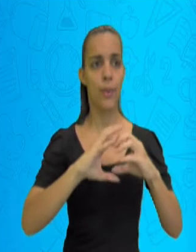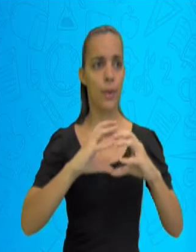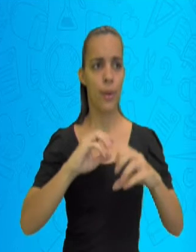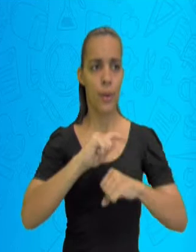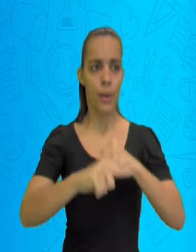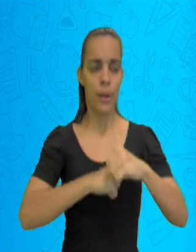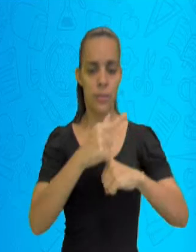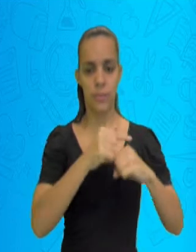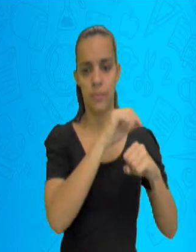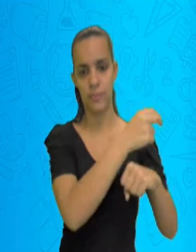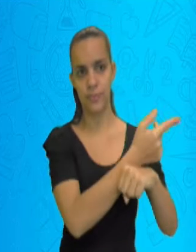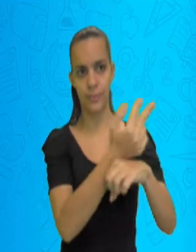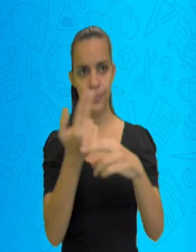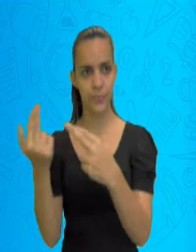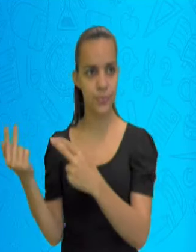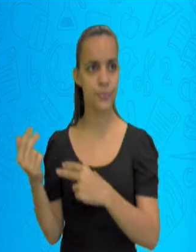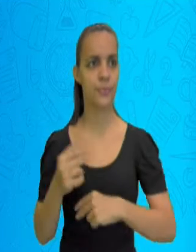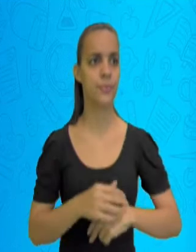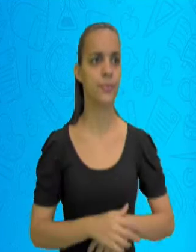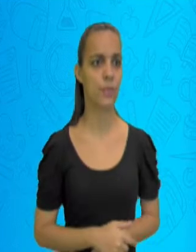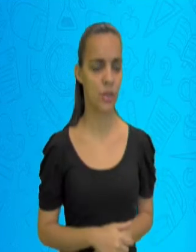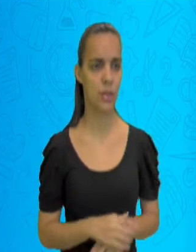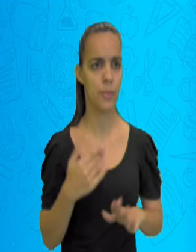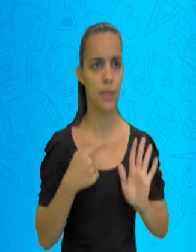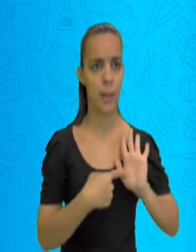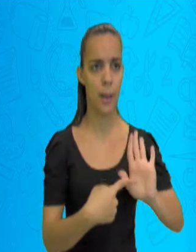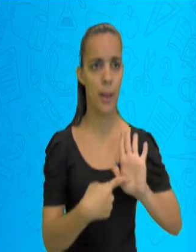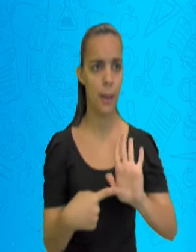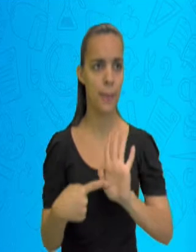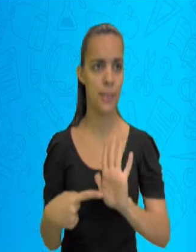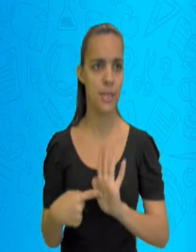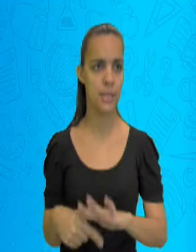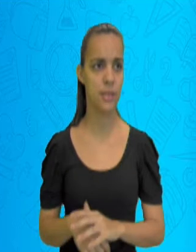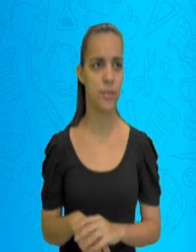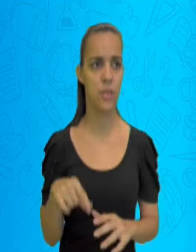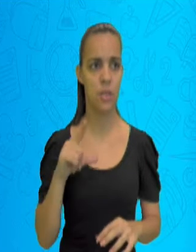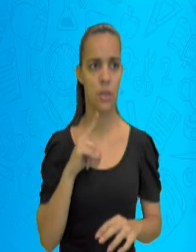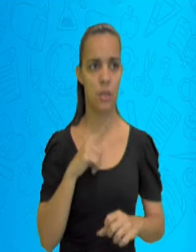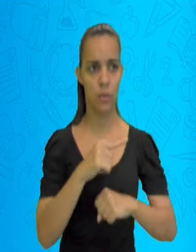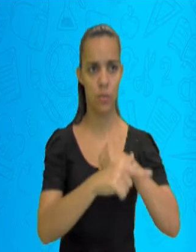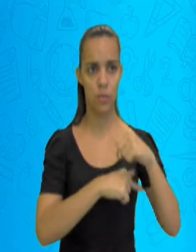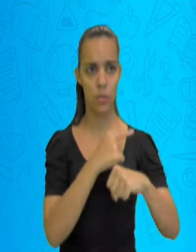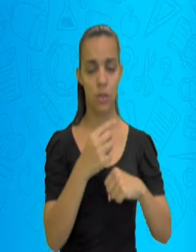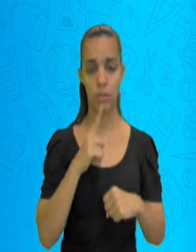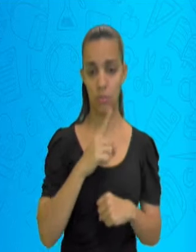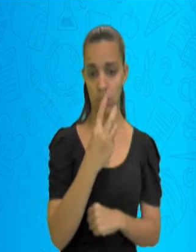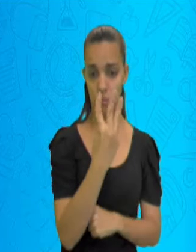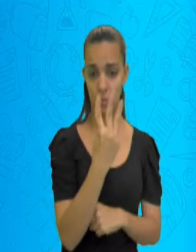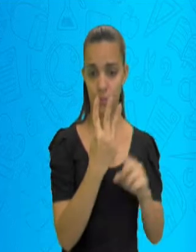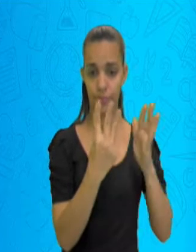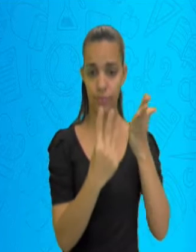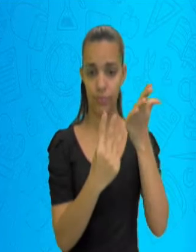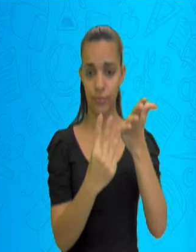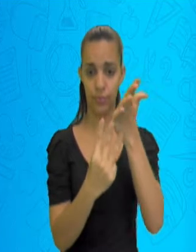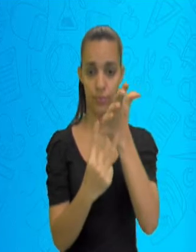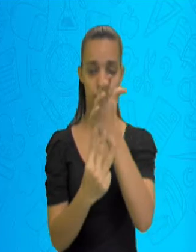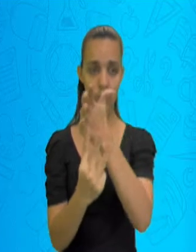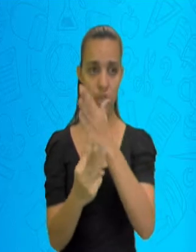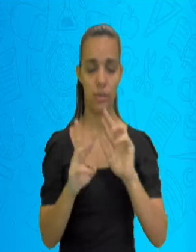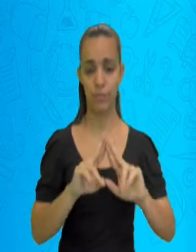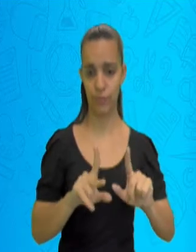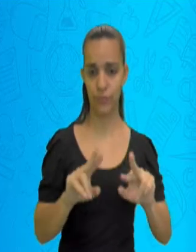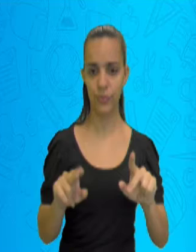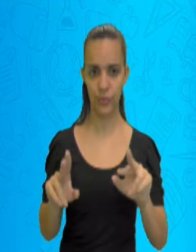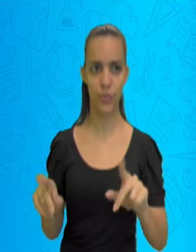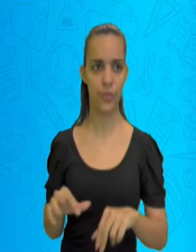iguais. Então, aqui, representando cores diferentes, nós teríamos aqui 3 elementos químicos